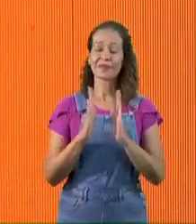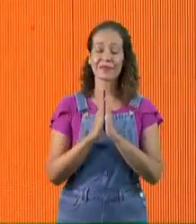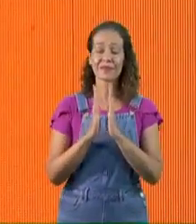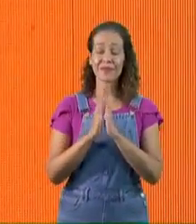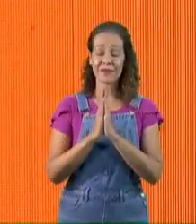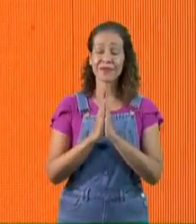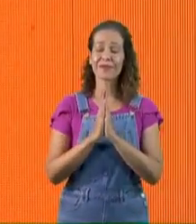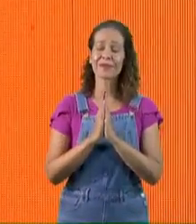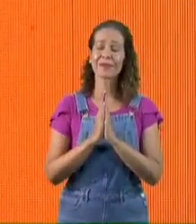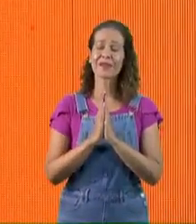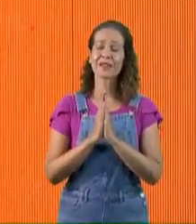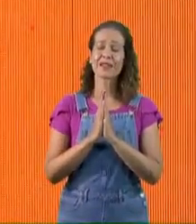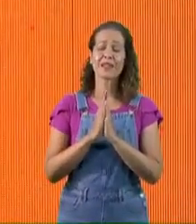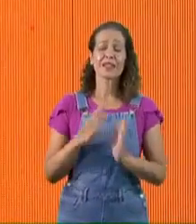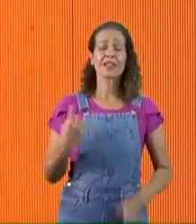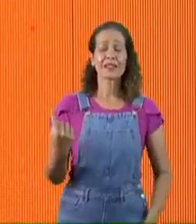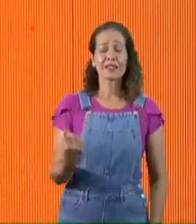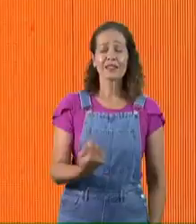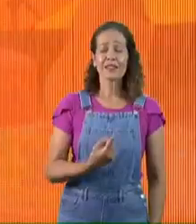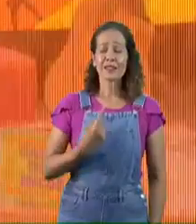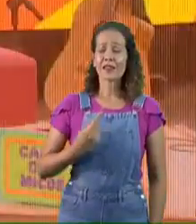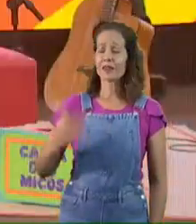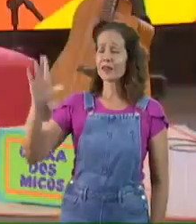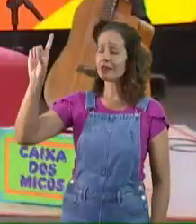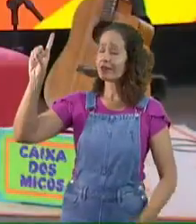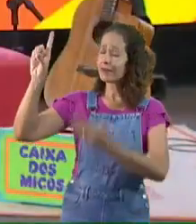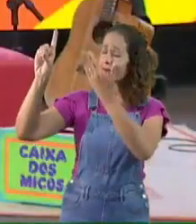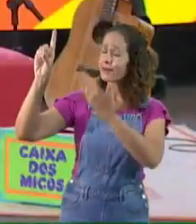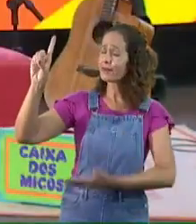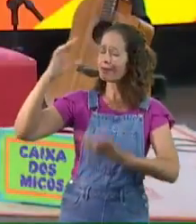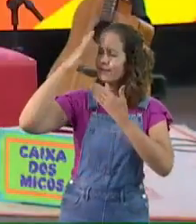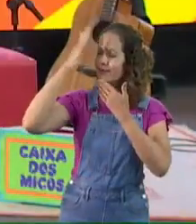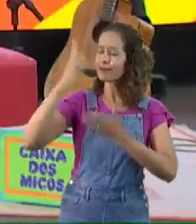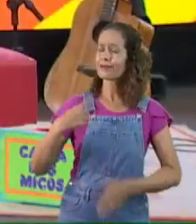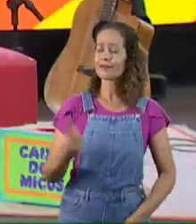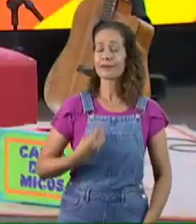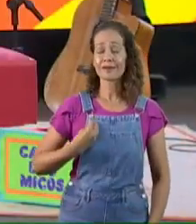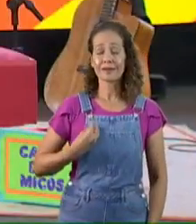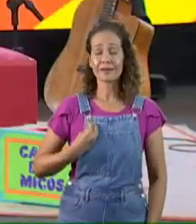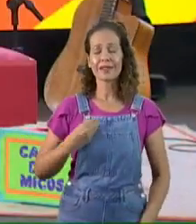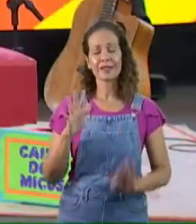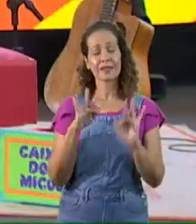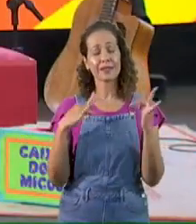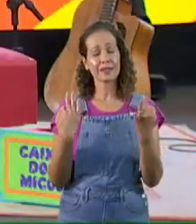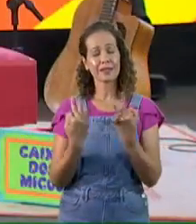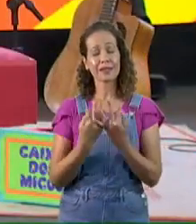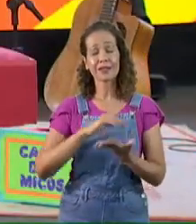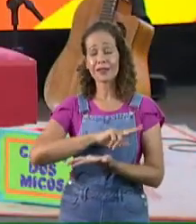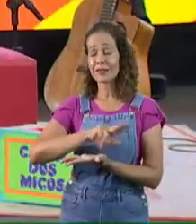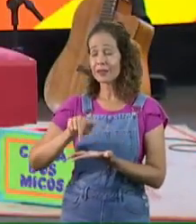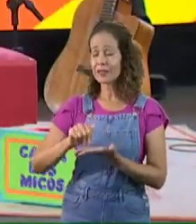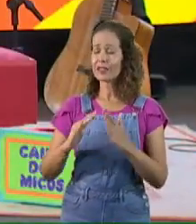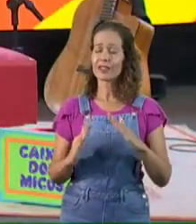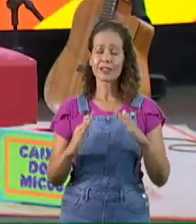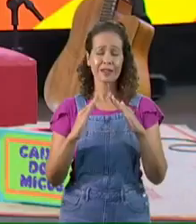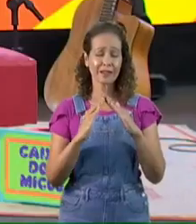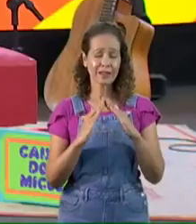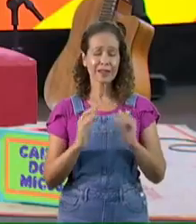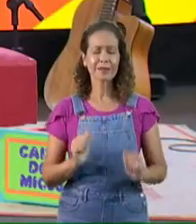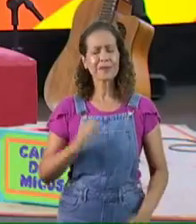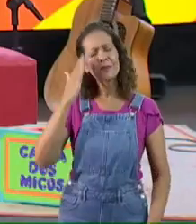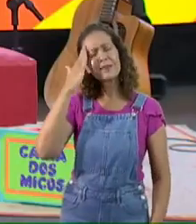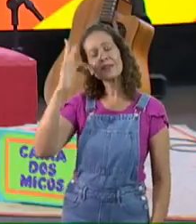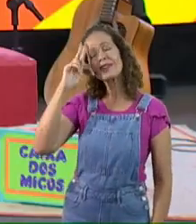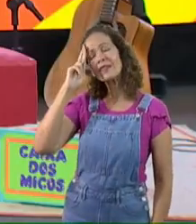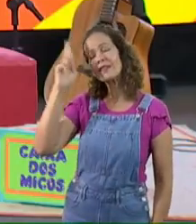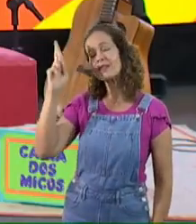nos colocamos diante do Senhor. Queremos te agradecer pelas nossas vidas, pela nossa família, pela nossa casa. Obrigado, Senhor,